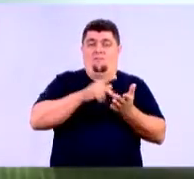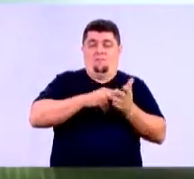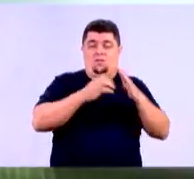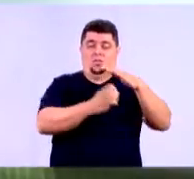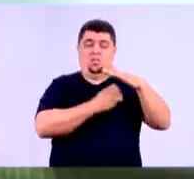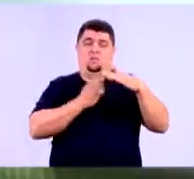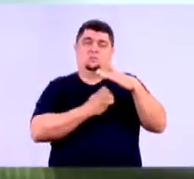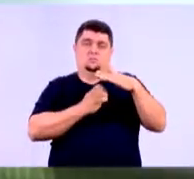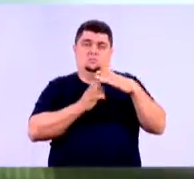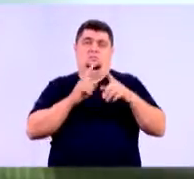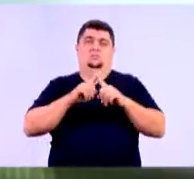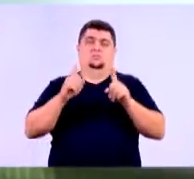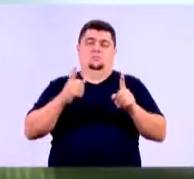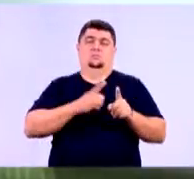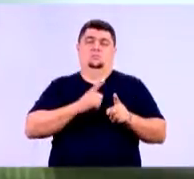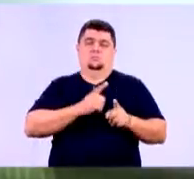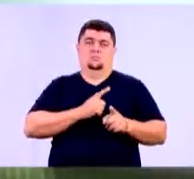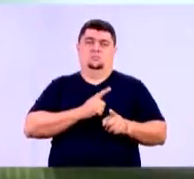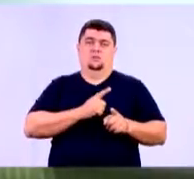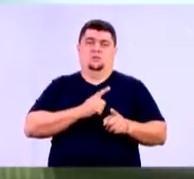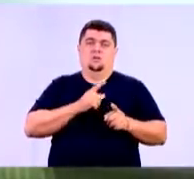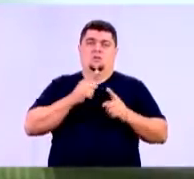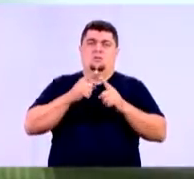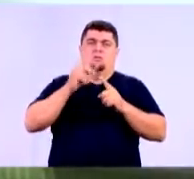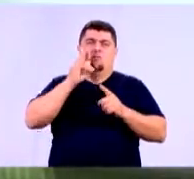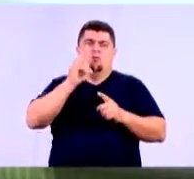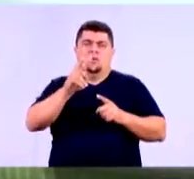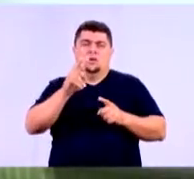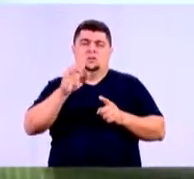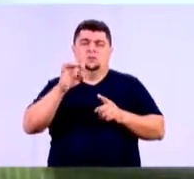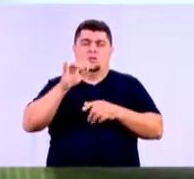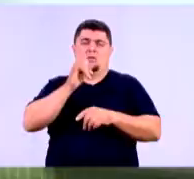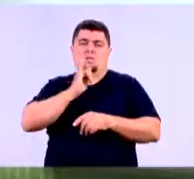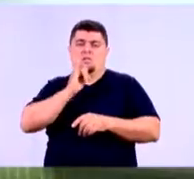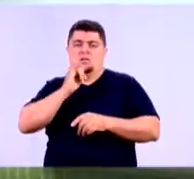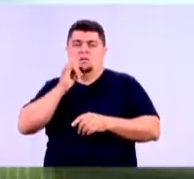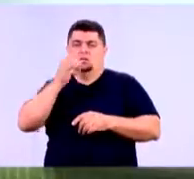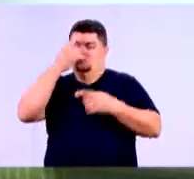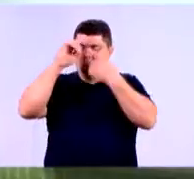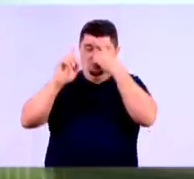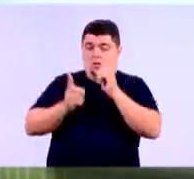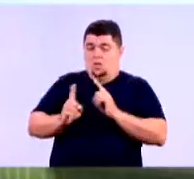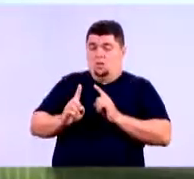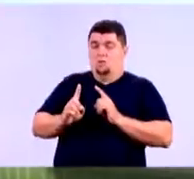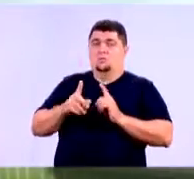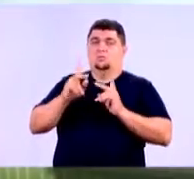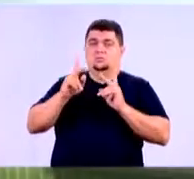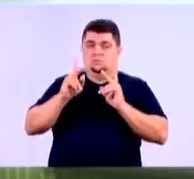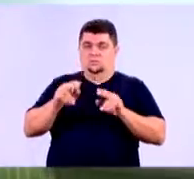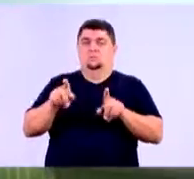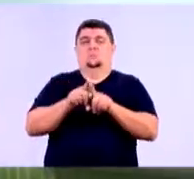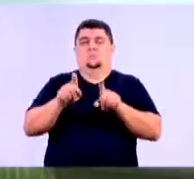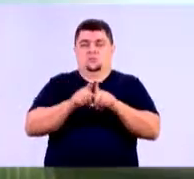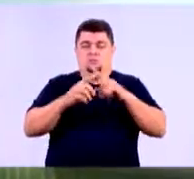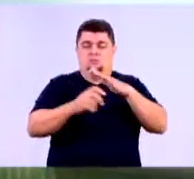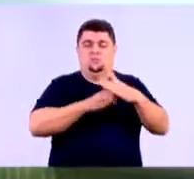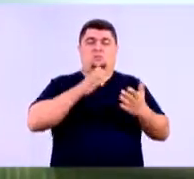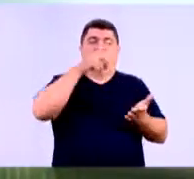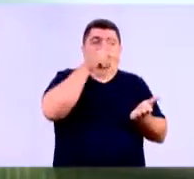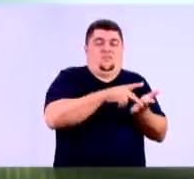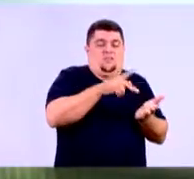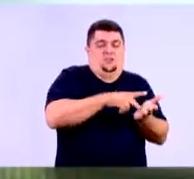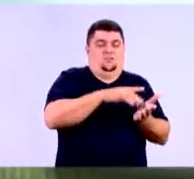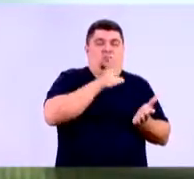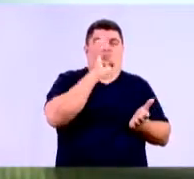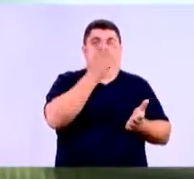real. Então, a gente trouxe isso para vocês sentirem que não é só esses exemplos fictícios que a gente traz, que tem utilidade, aplicabilidade desses